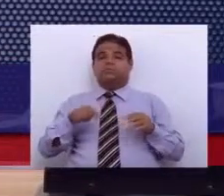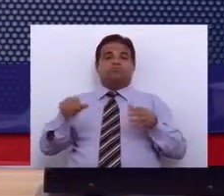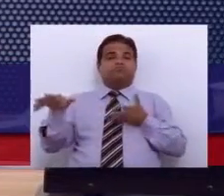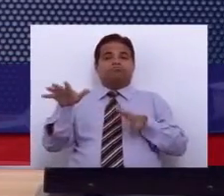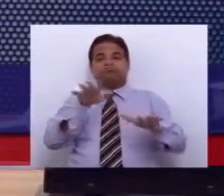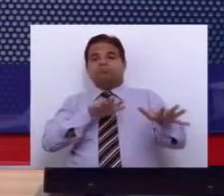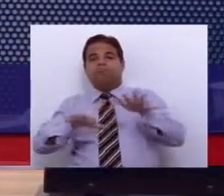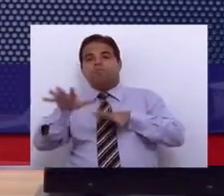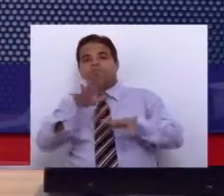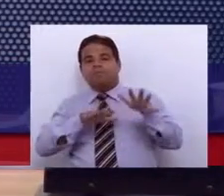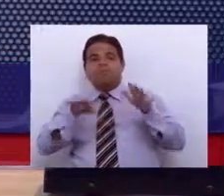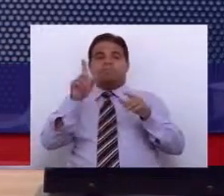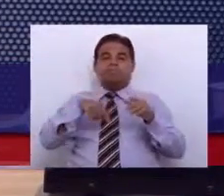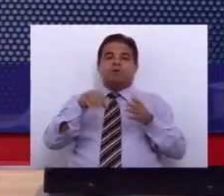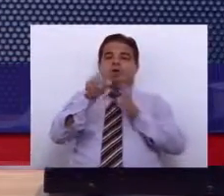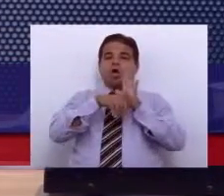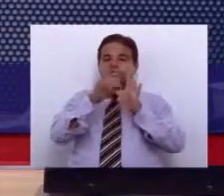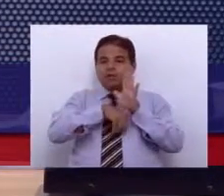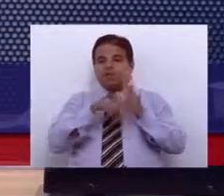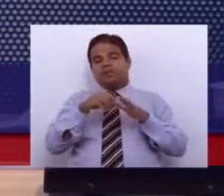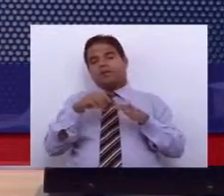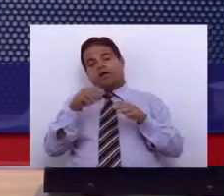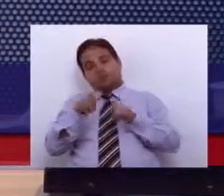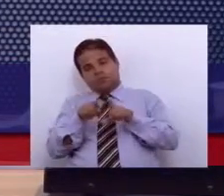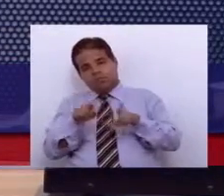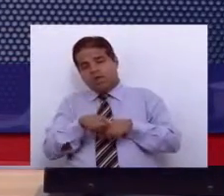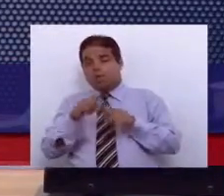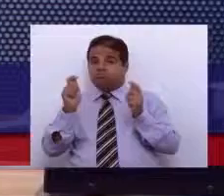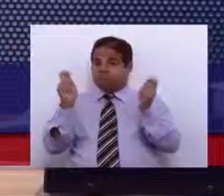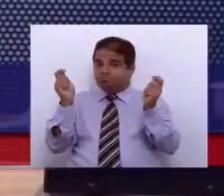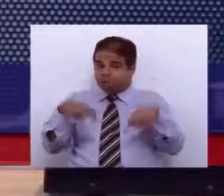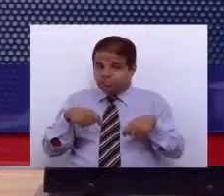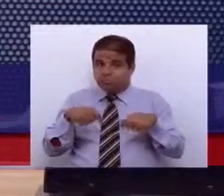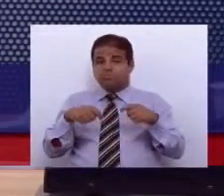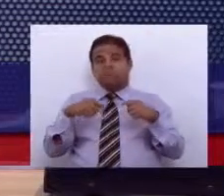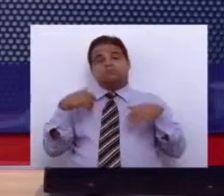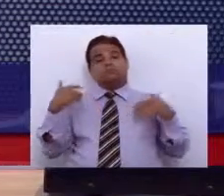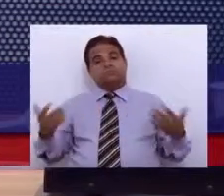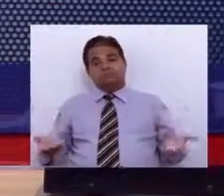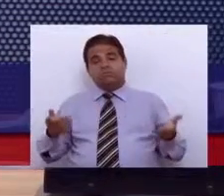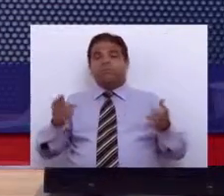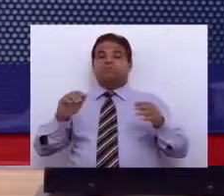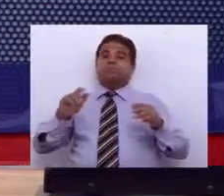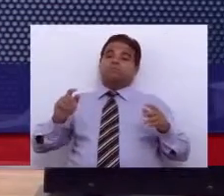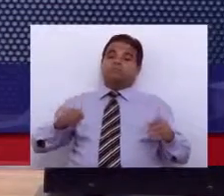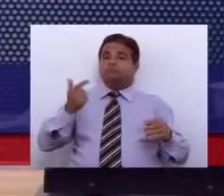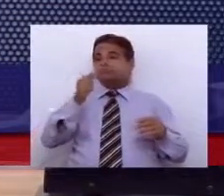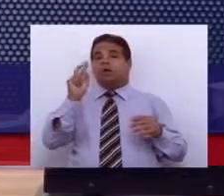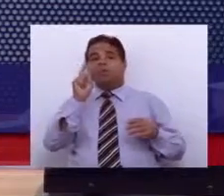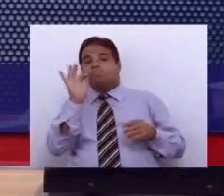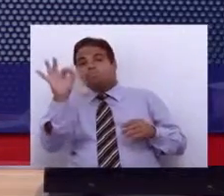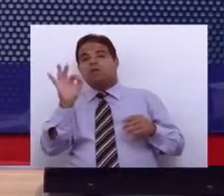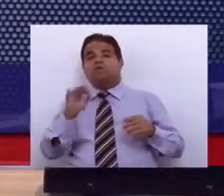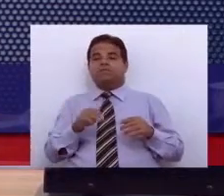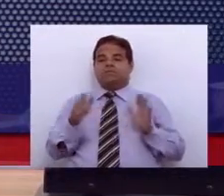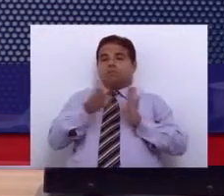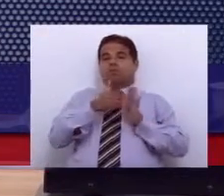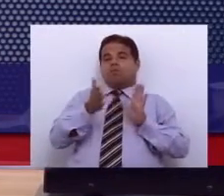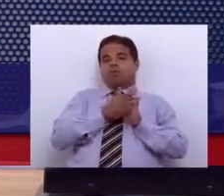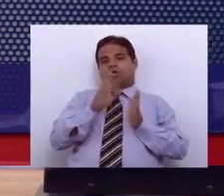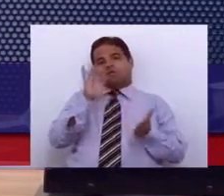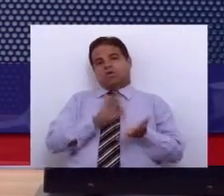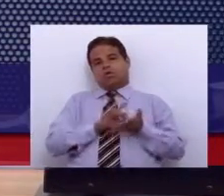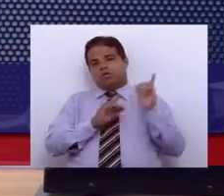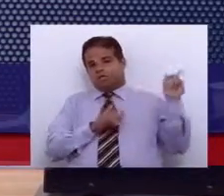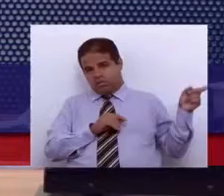orçamentária claro legalmente possível e que eventualmente não tinha sido previsto na proposta original